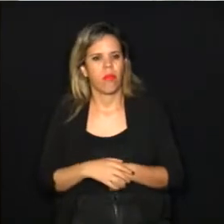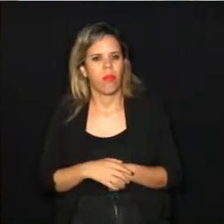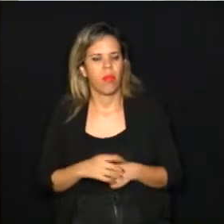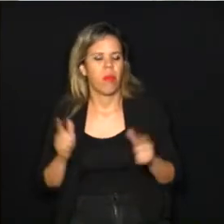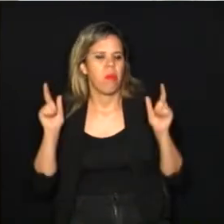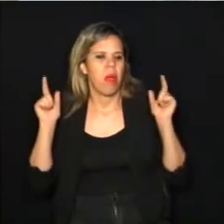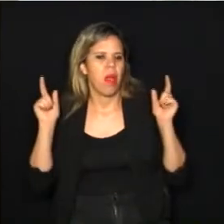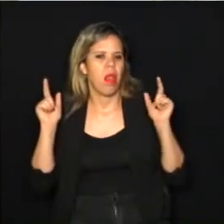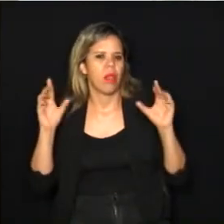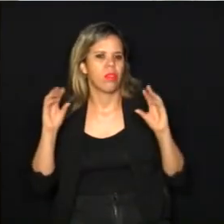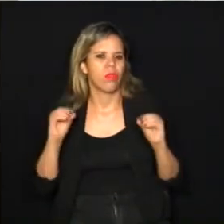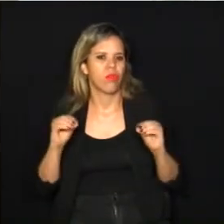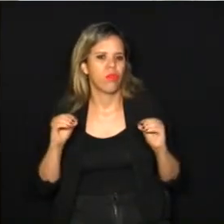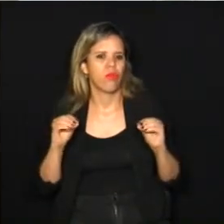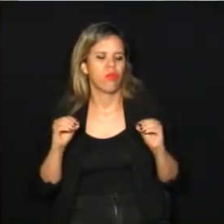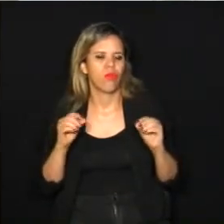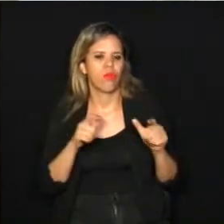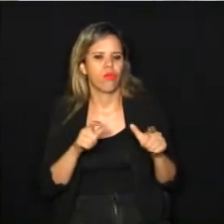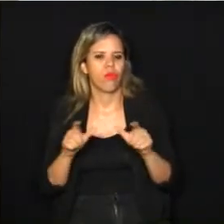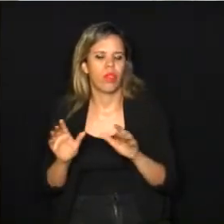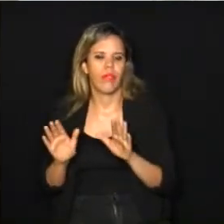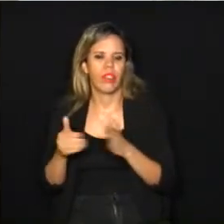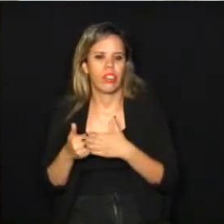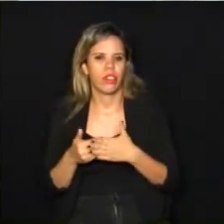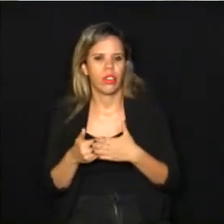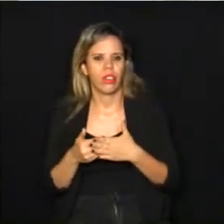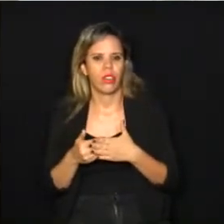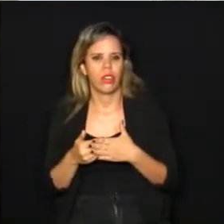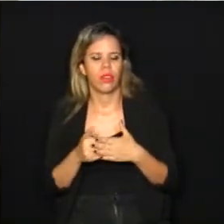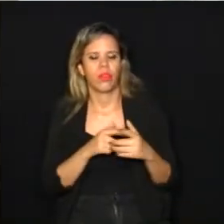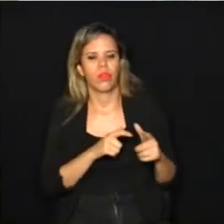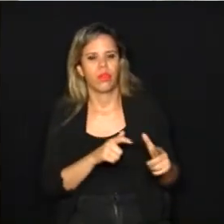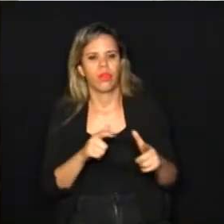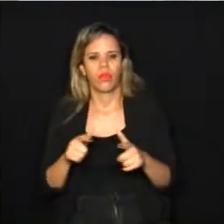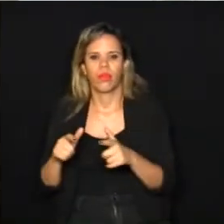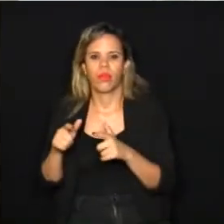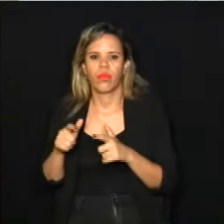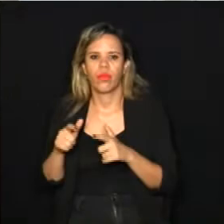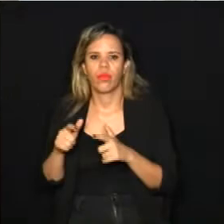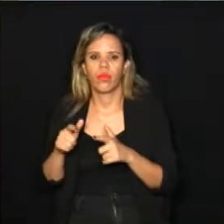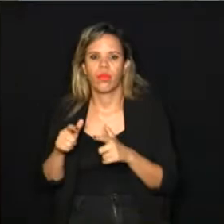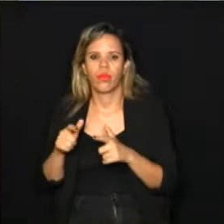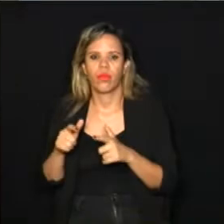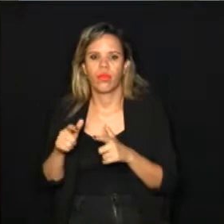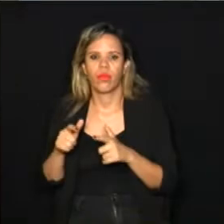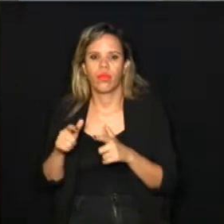baladas noturnas, em locais fechados, são ambientes de super transmissão.